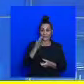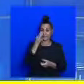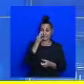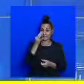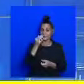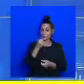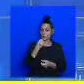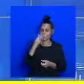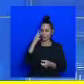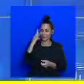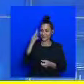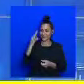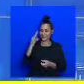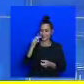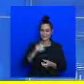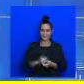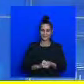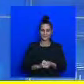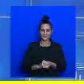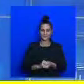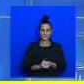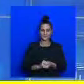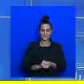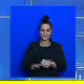Atenção, hein? Pensamento positivo.